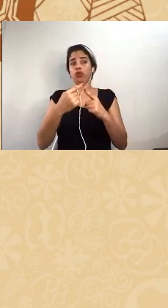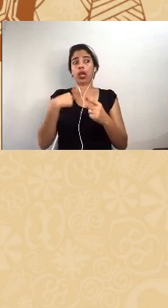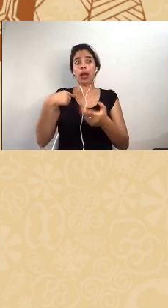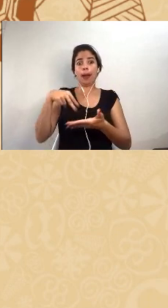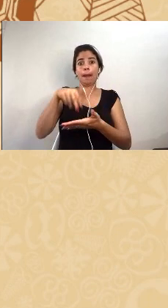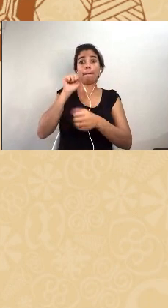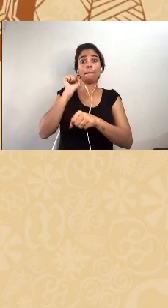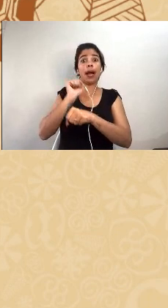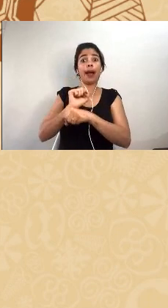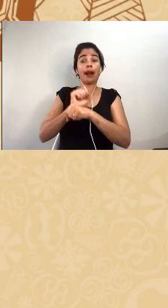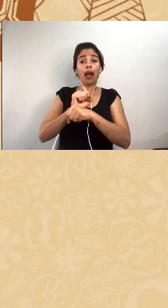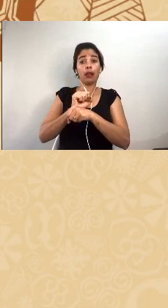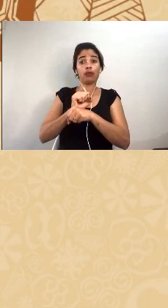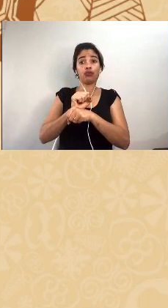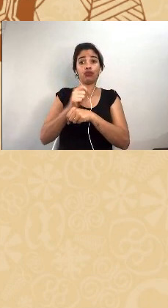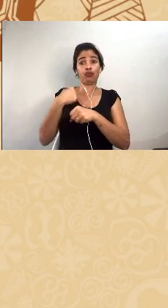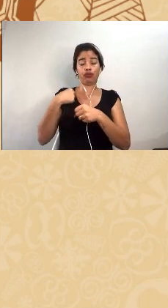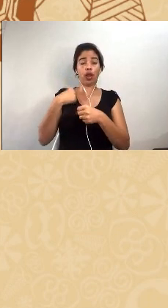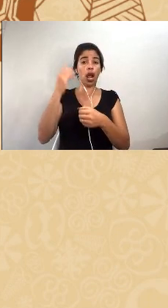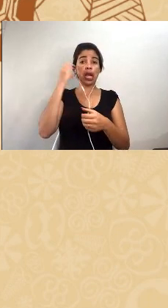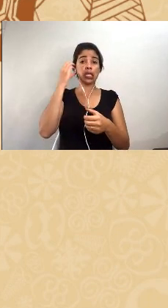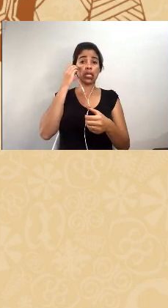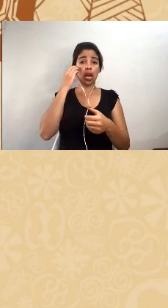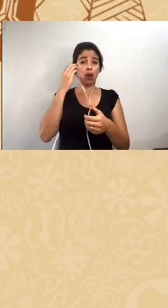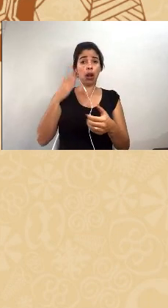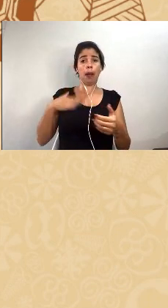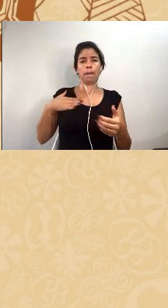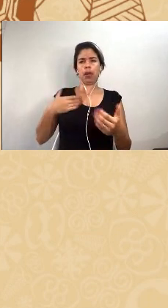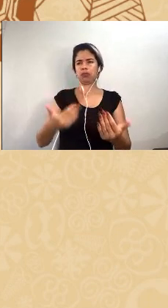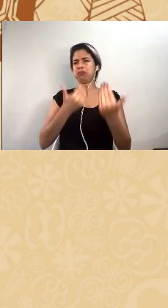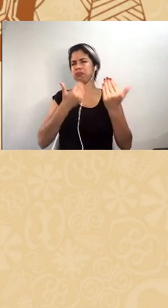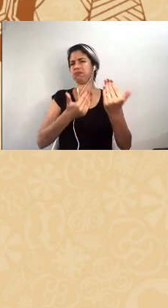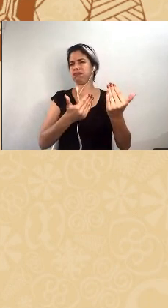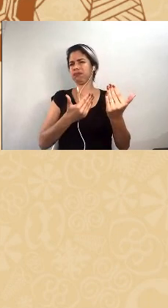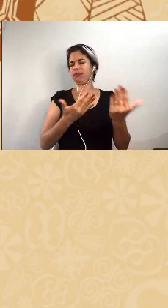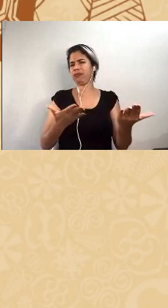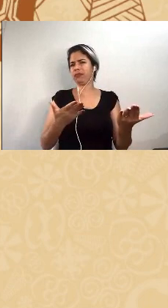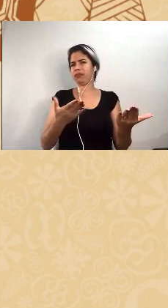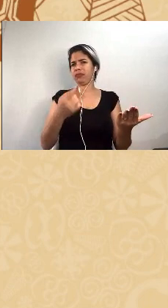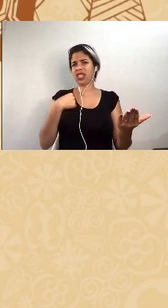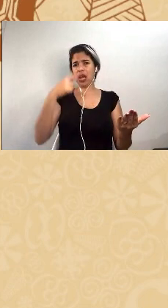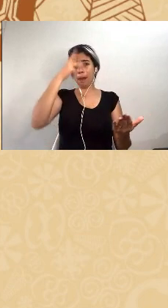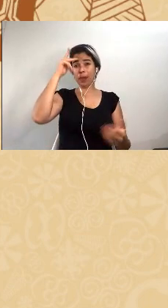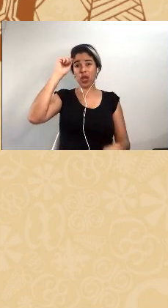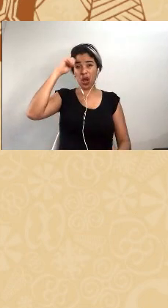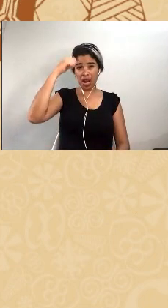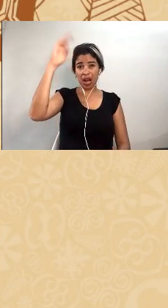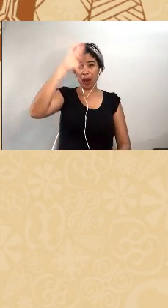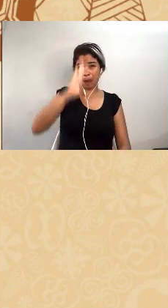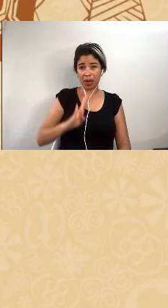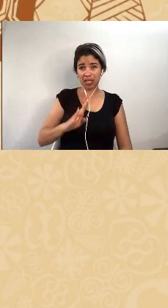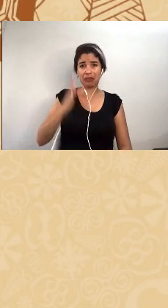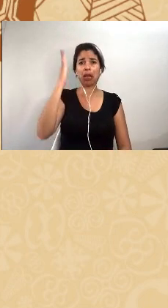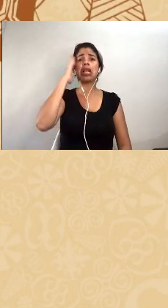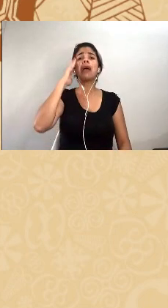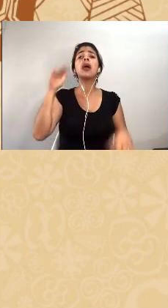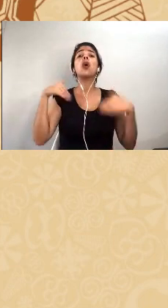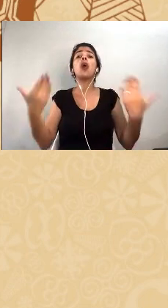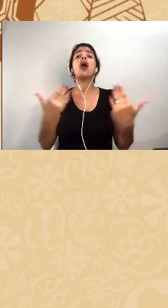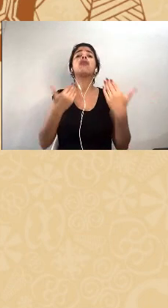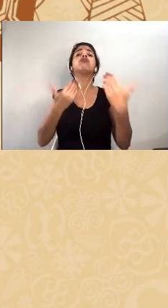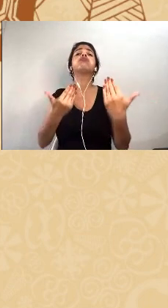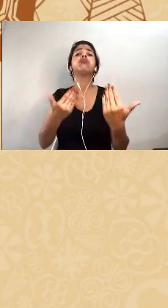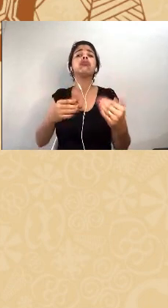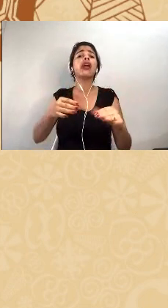parado aqui, mexendo no celular. Qual atitude suspeita? Ser uma pessoa negra no Brasil? Quero saber qual atitude suspeita.